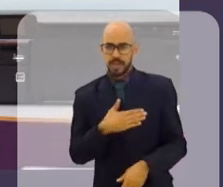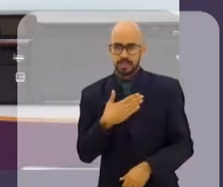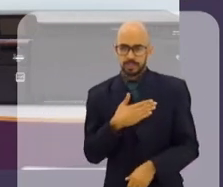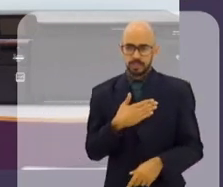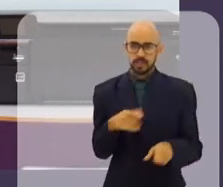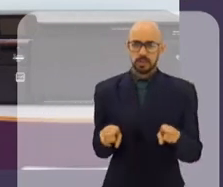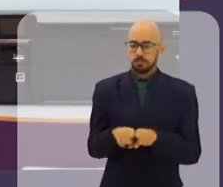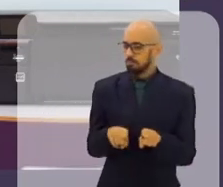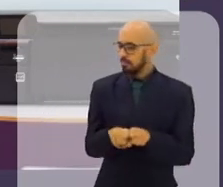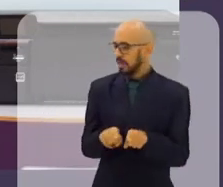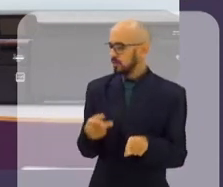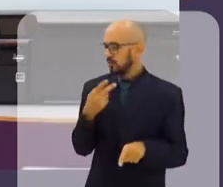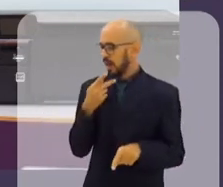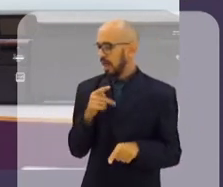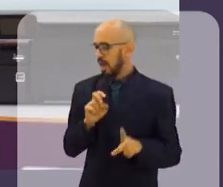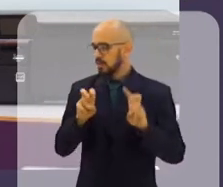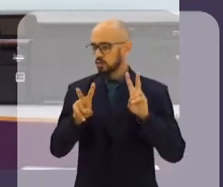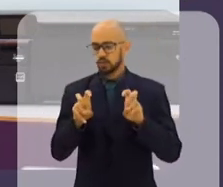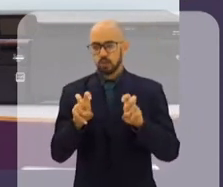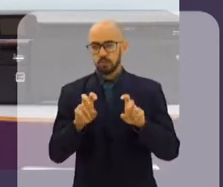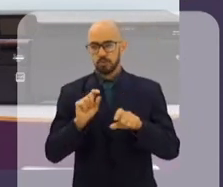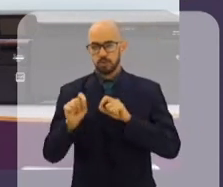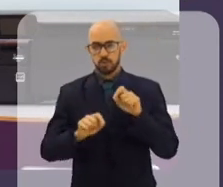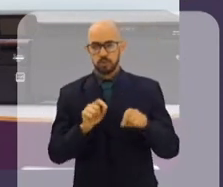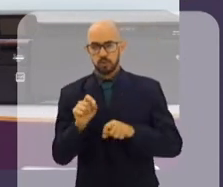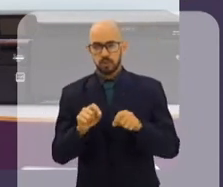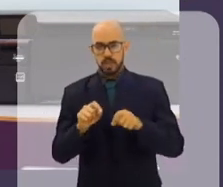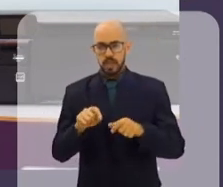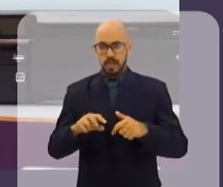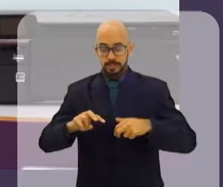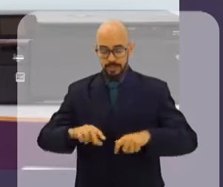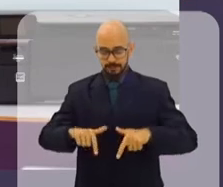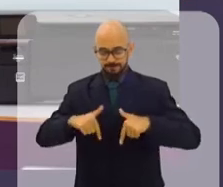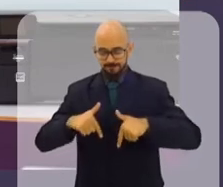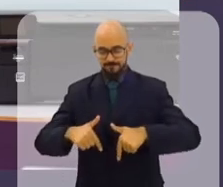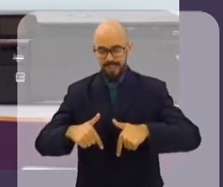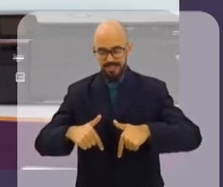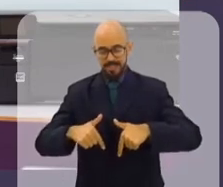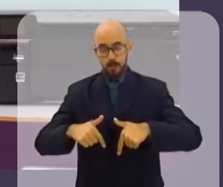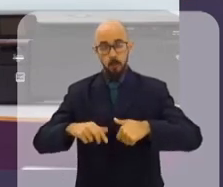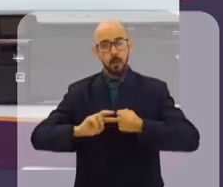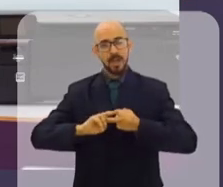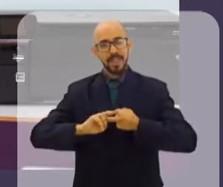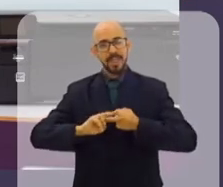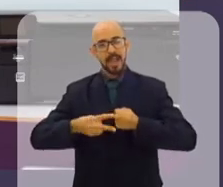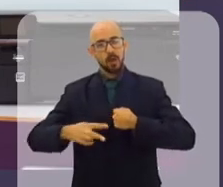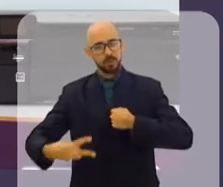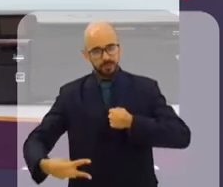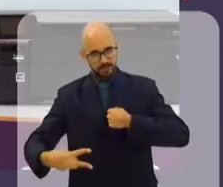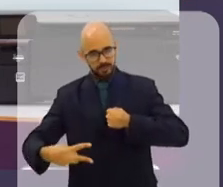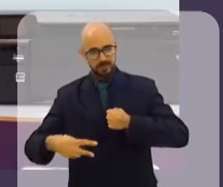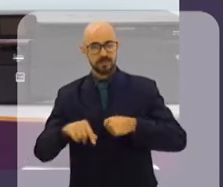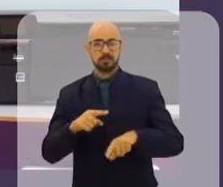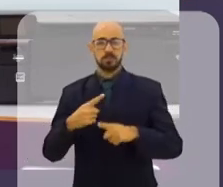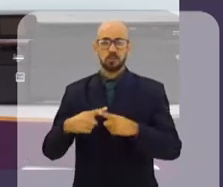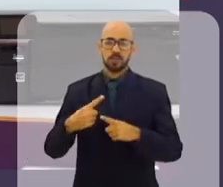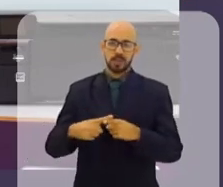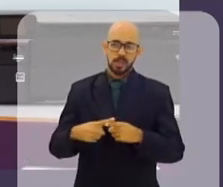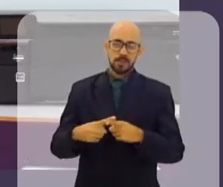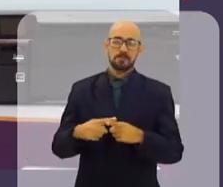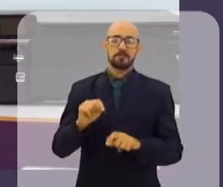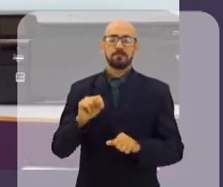queria falar também sobre a questão da reação, né? Que toda ação tem uma reação. Então, como a